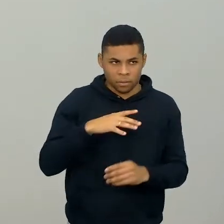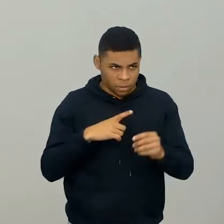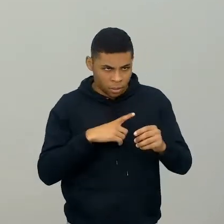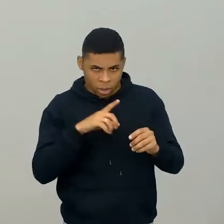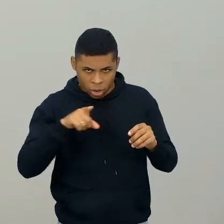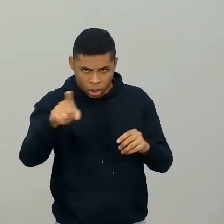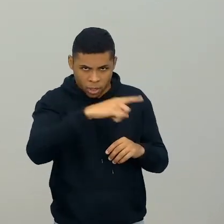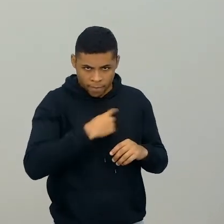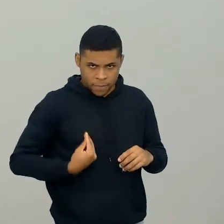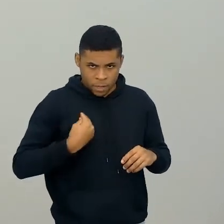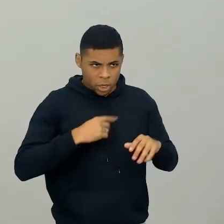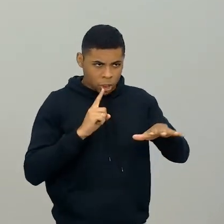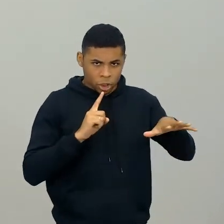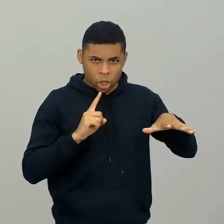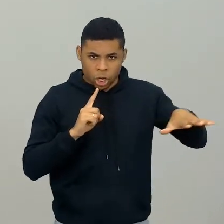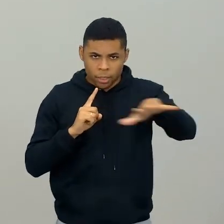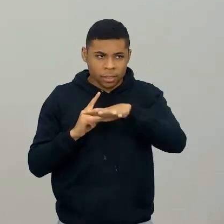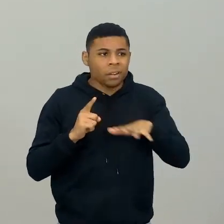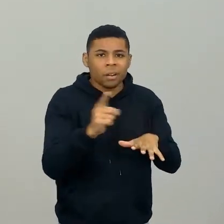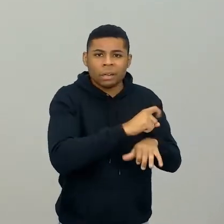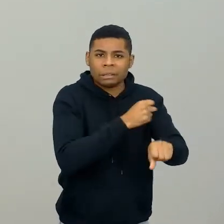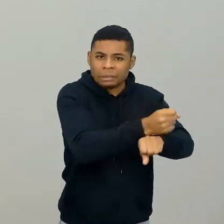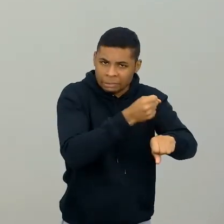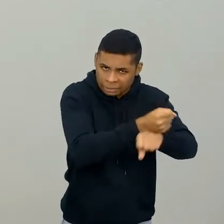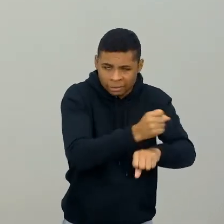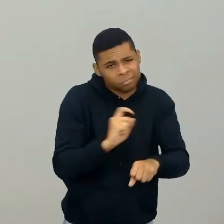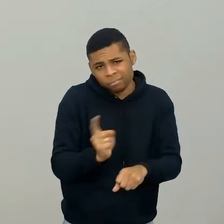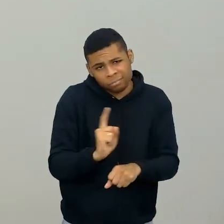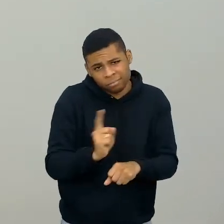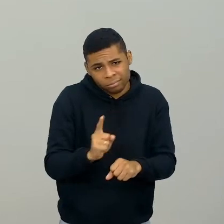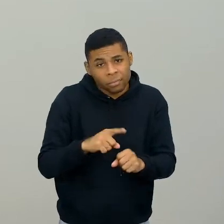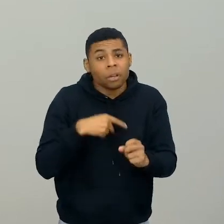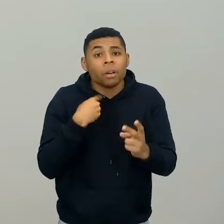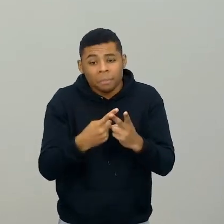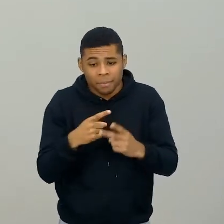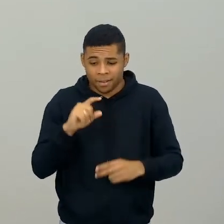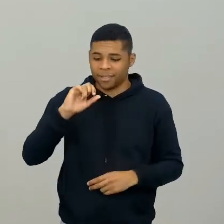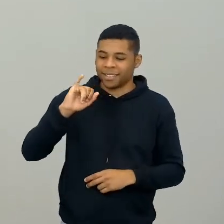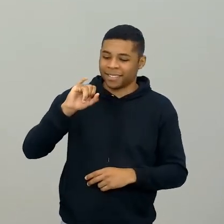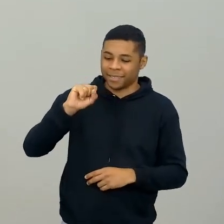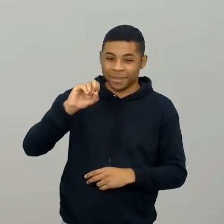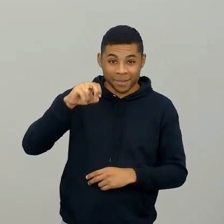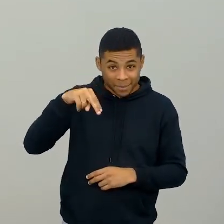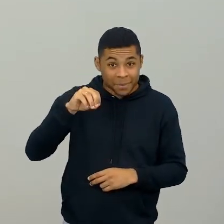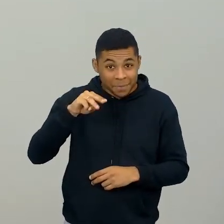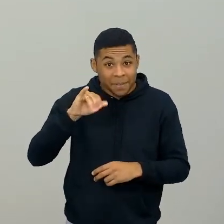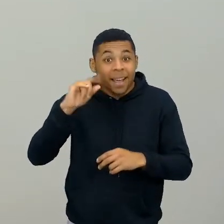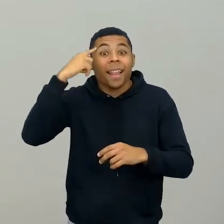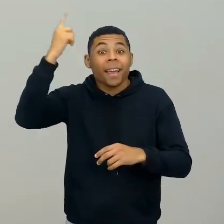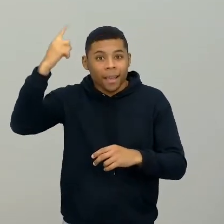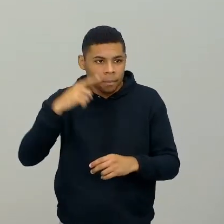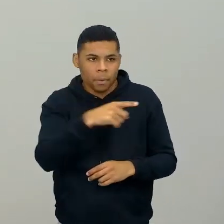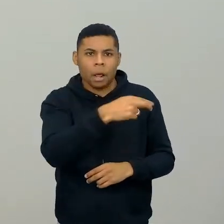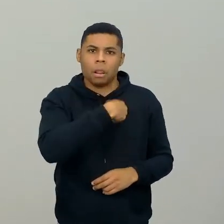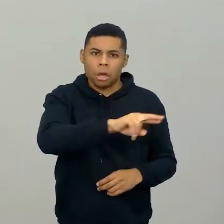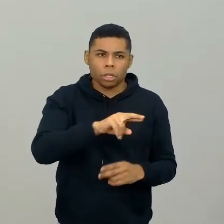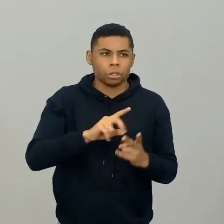em virtude do tamanho das populações e, é claro, pelo fato de,